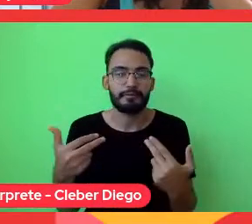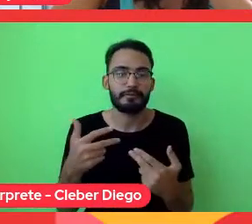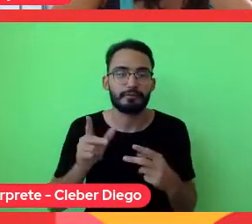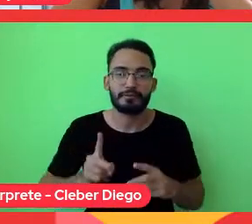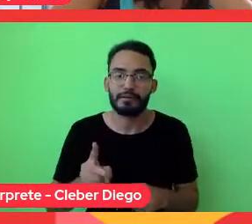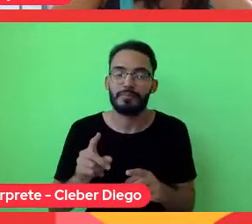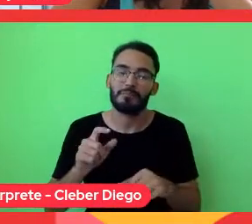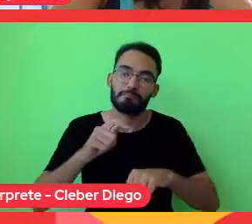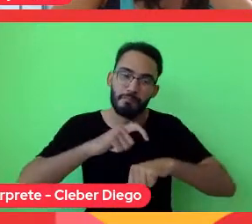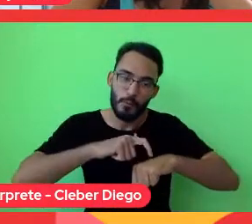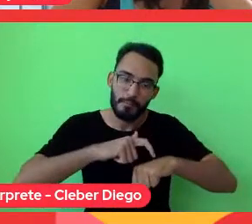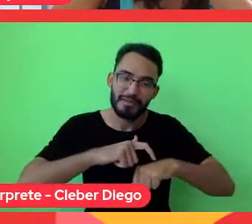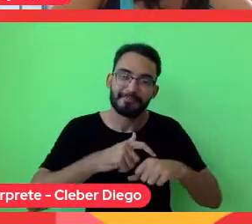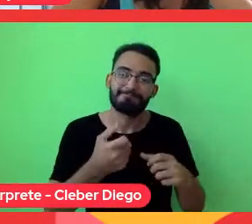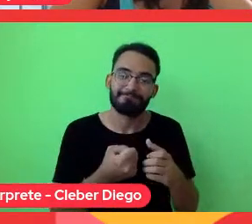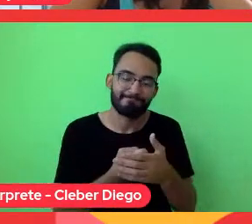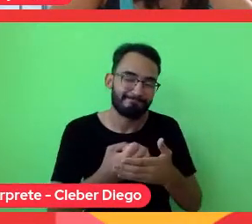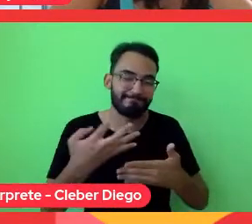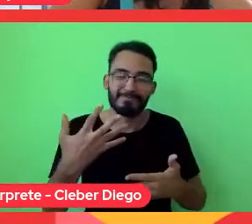muitos momentos a gente acaba